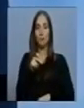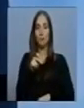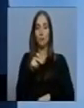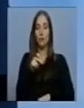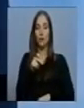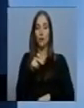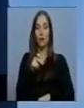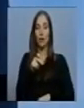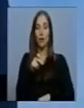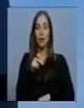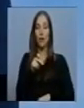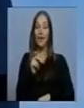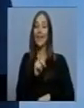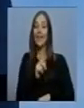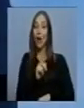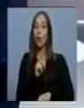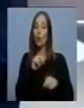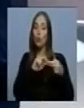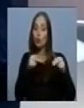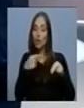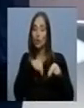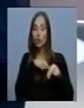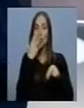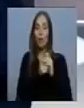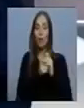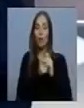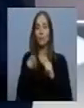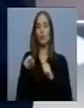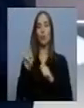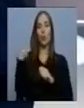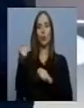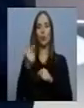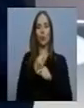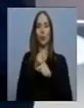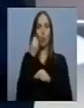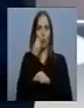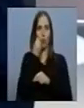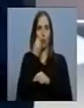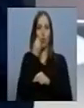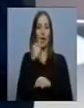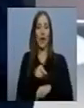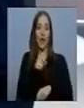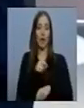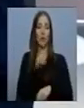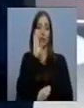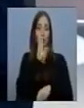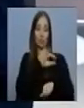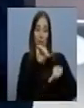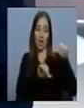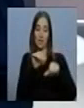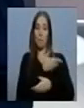tentar a alterada na zona que é como é que a partir desta experiência já duas bebês